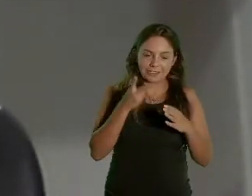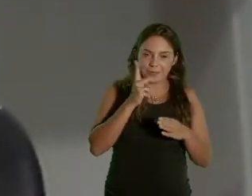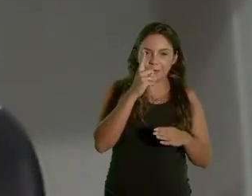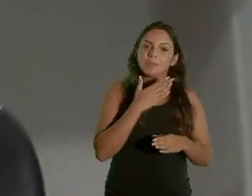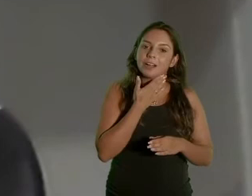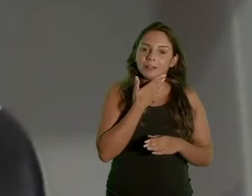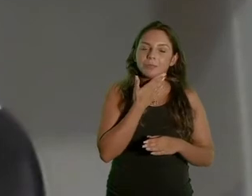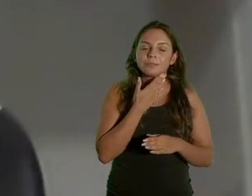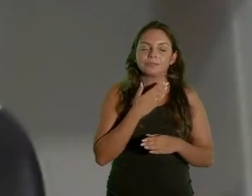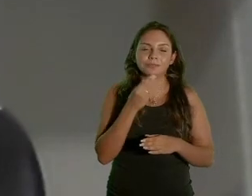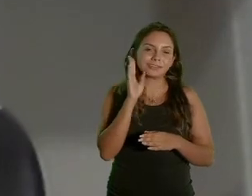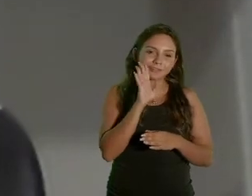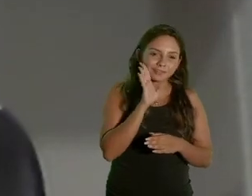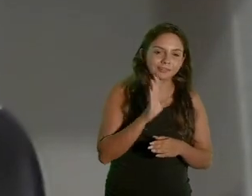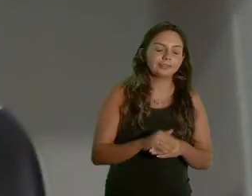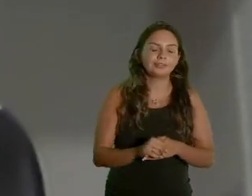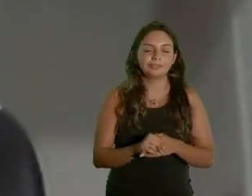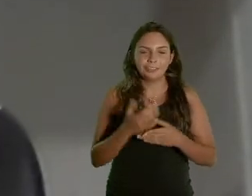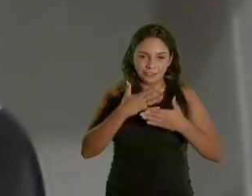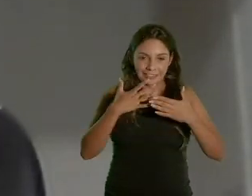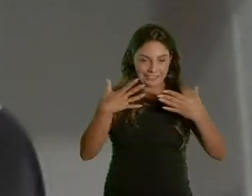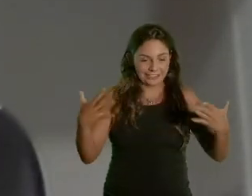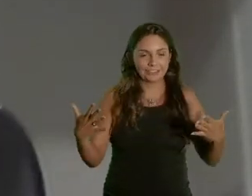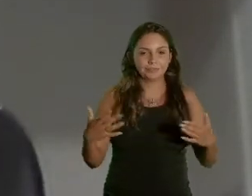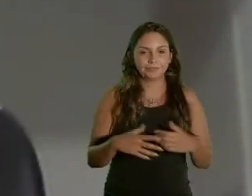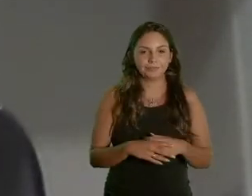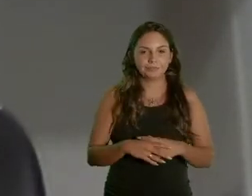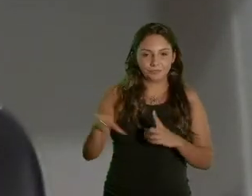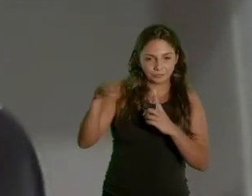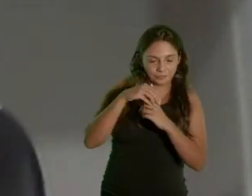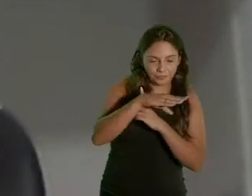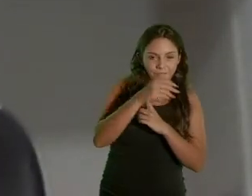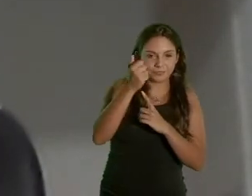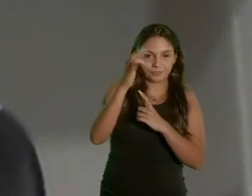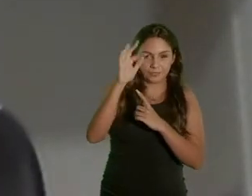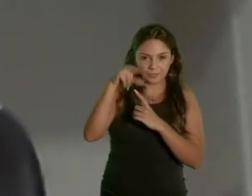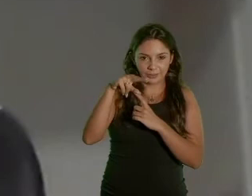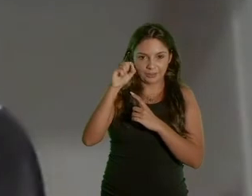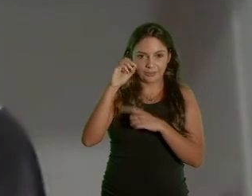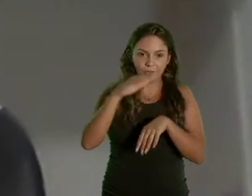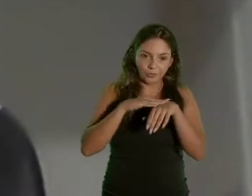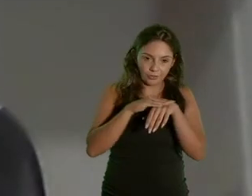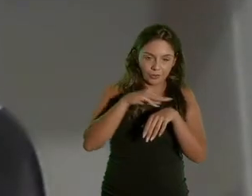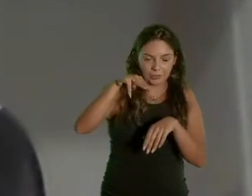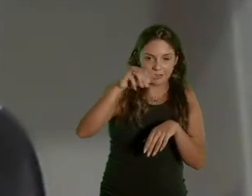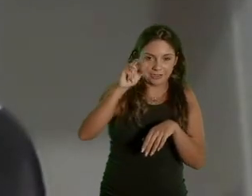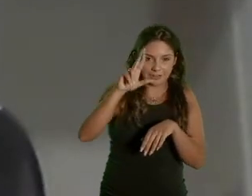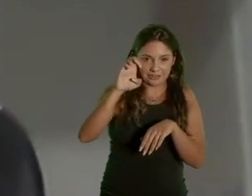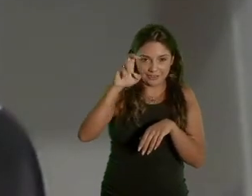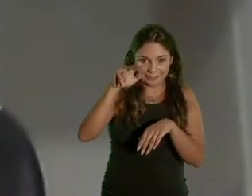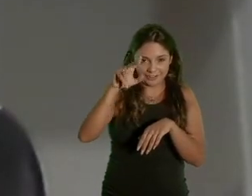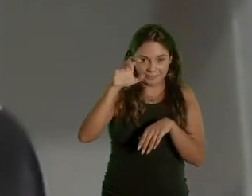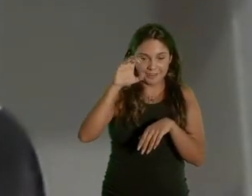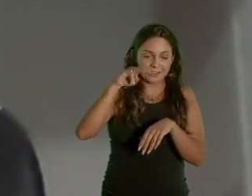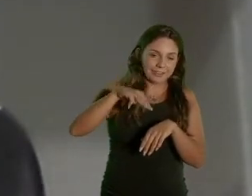Papo, um evento tão legal, tão bacana, tão grande, com a mediação do Afonso, conversando com o Marcelino Freire, que é um dos meus